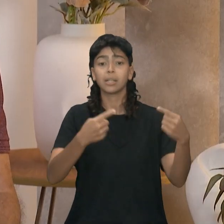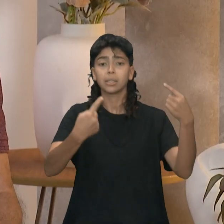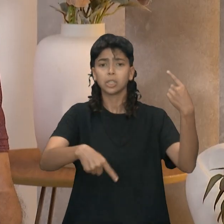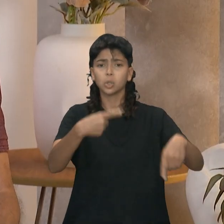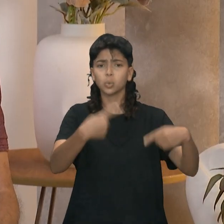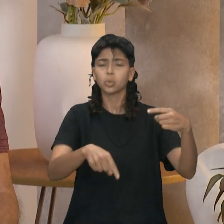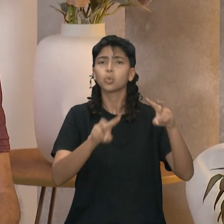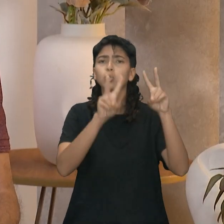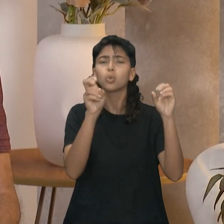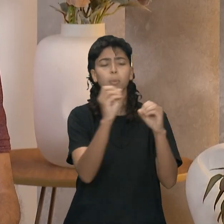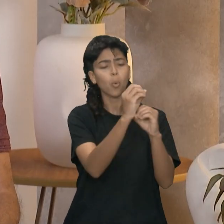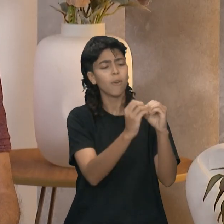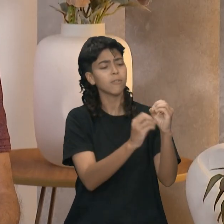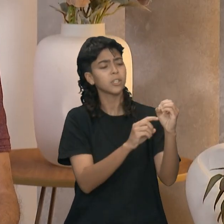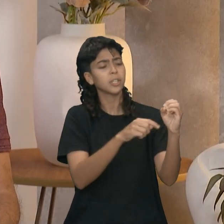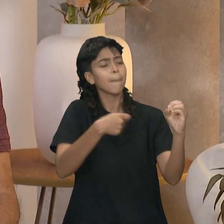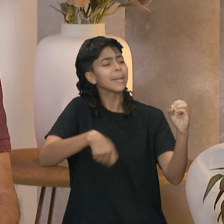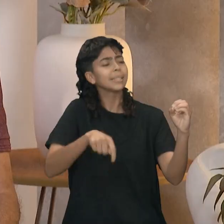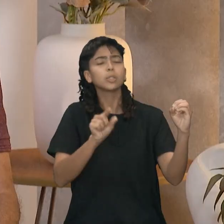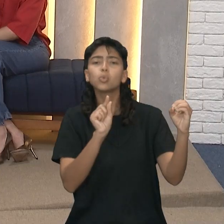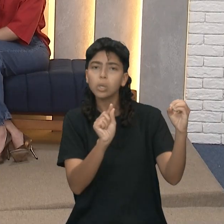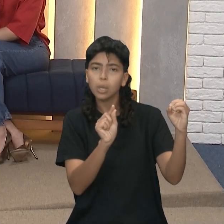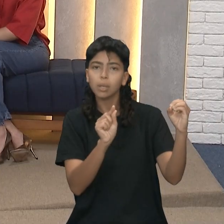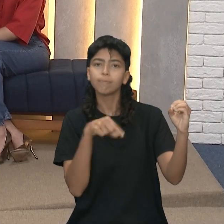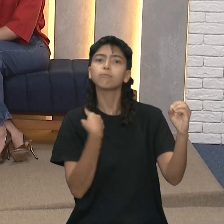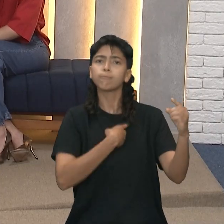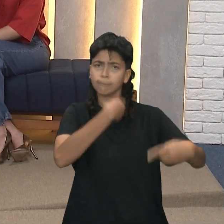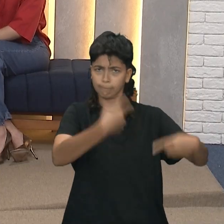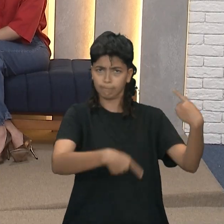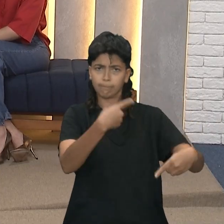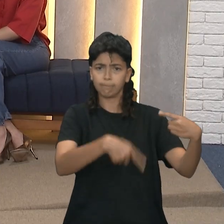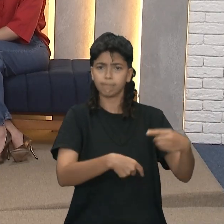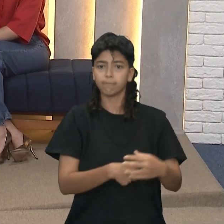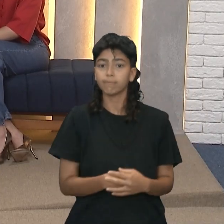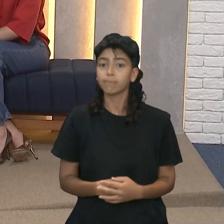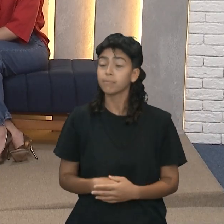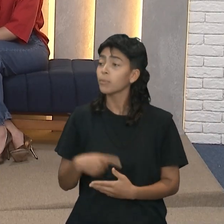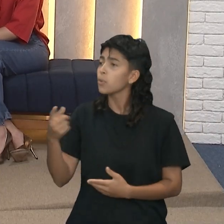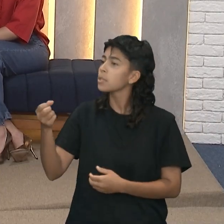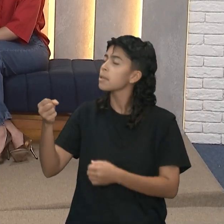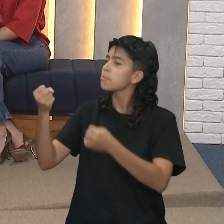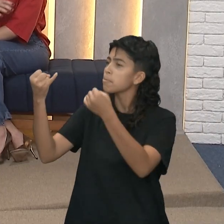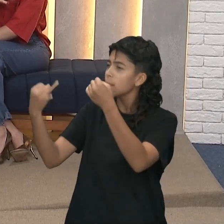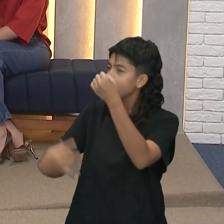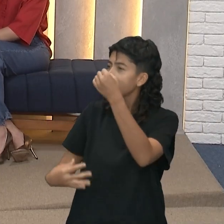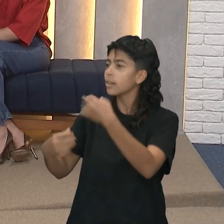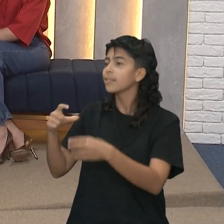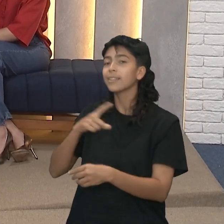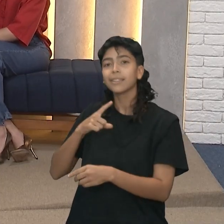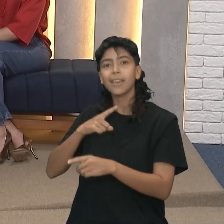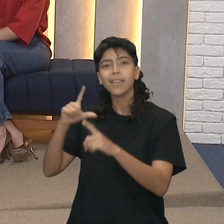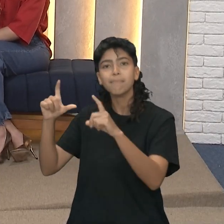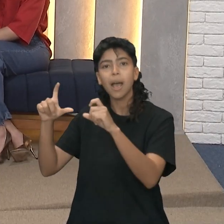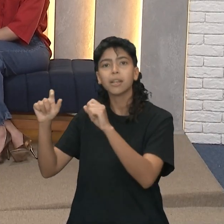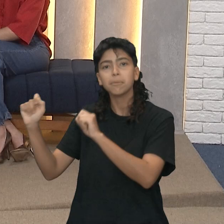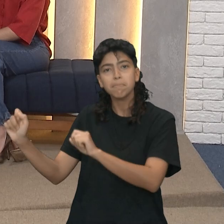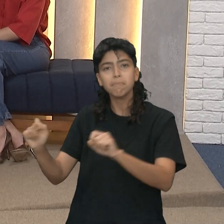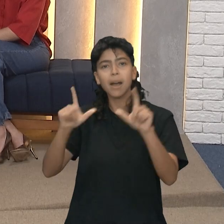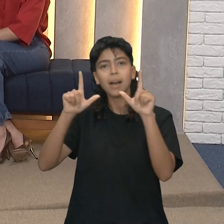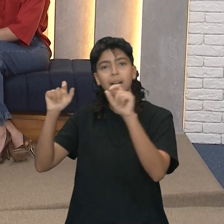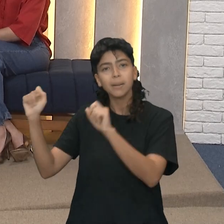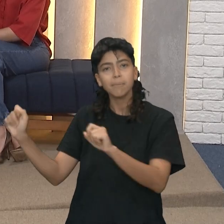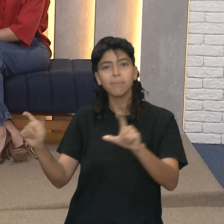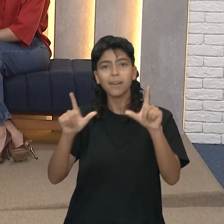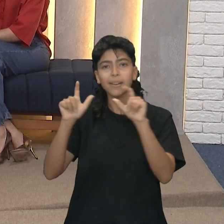de universidade. Professor, enquanto o senhor falava, foram aparecendo algumas imagens aqui na nossa tela dessa trajetória de mais de